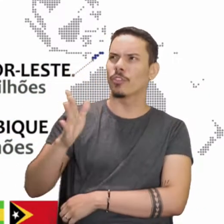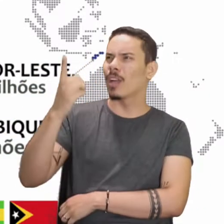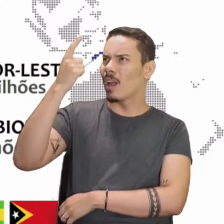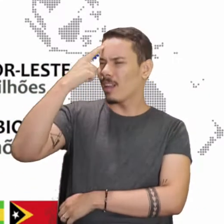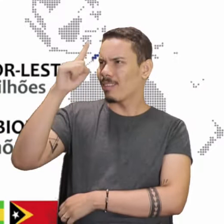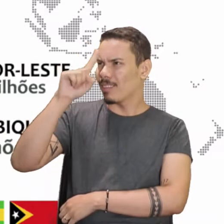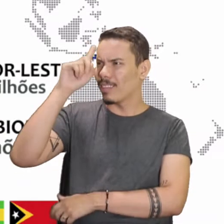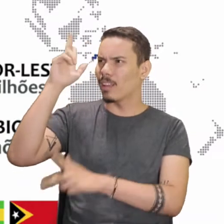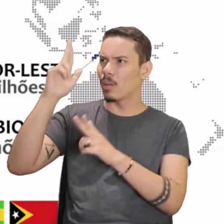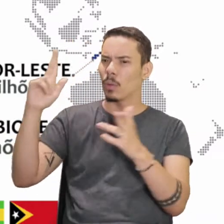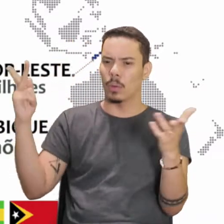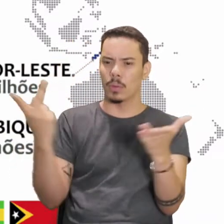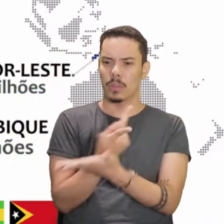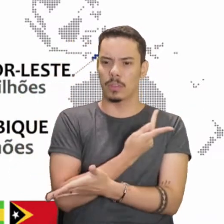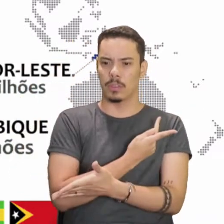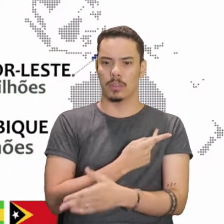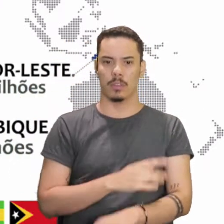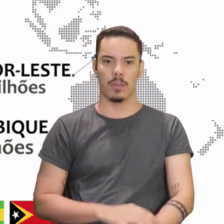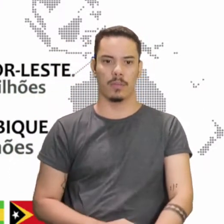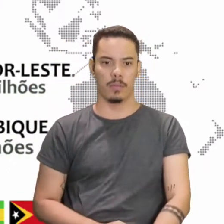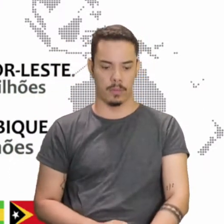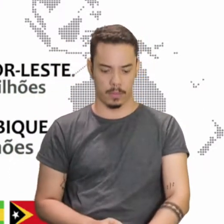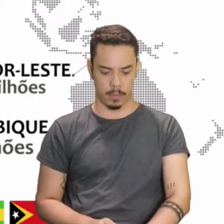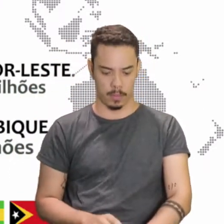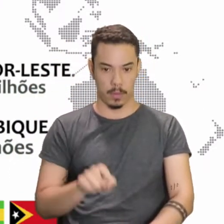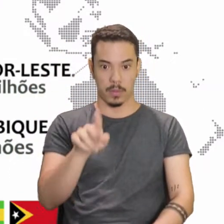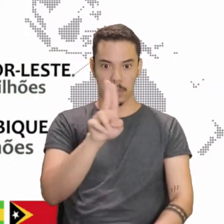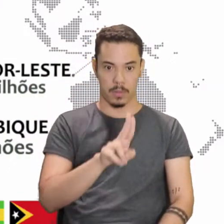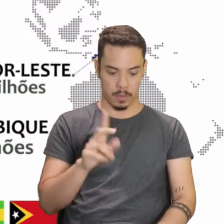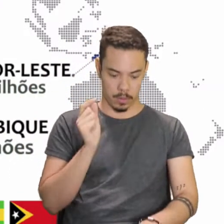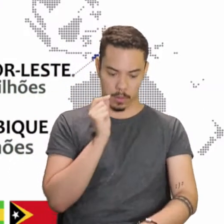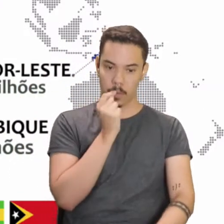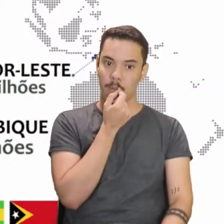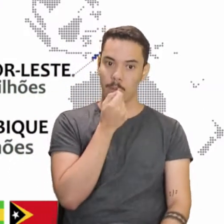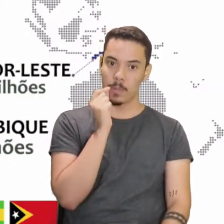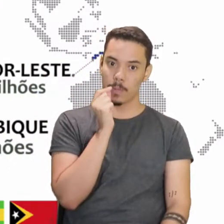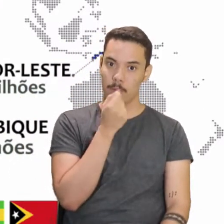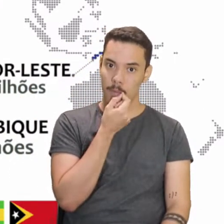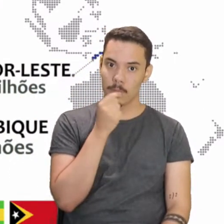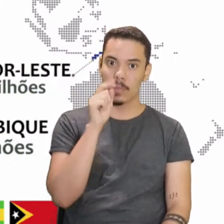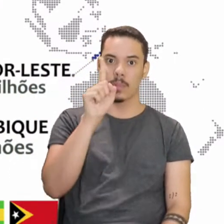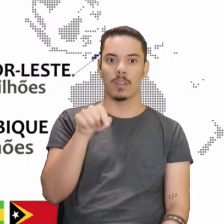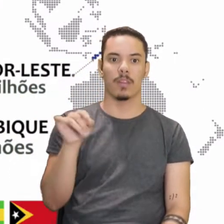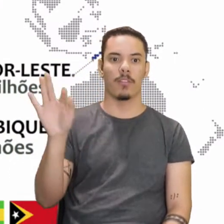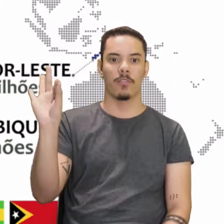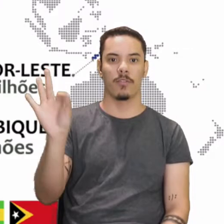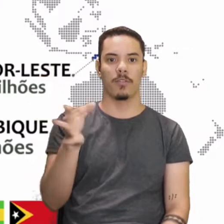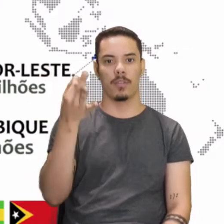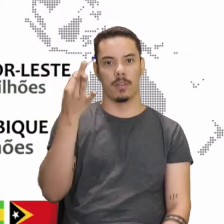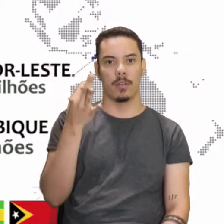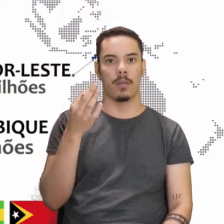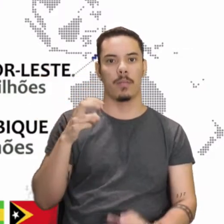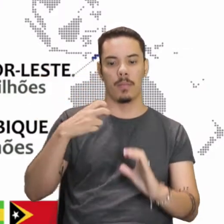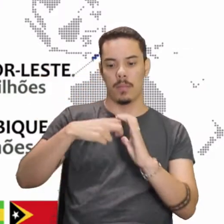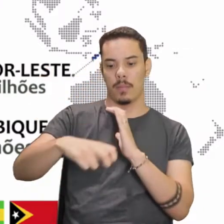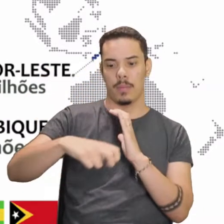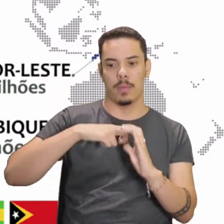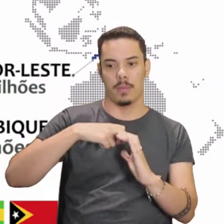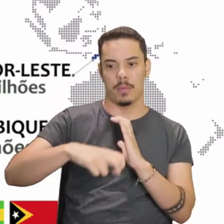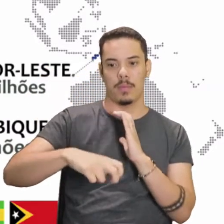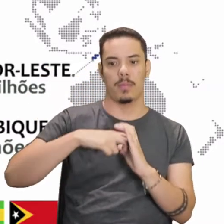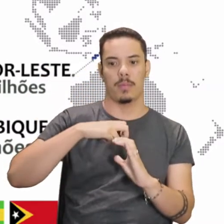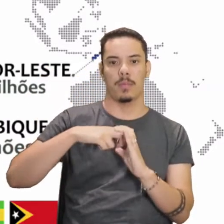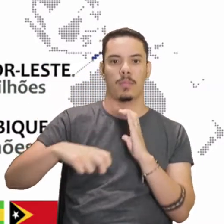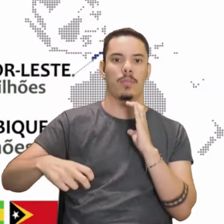aquilo já aconteceu. Tudo contribuições. Você usa batom? Uso. Pois é, francês também. Metrô, o teu óculos eu já vi